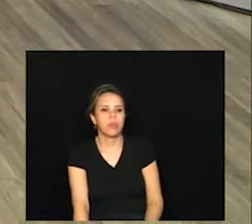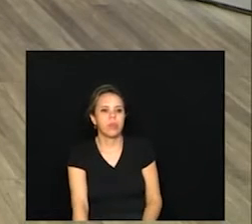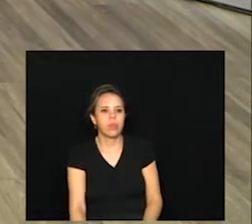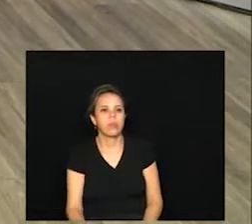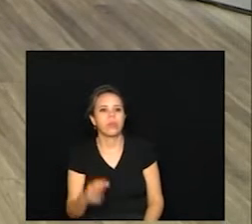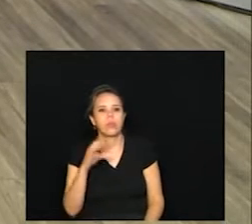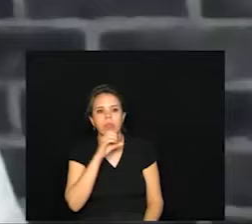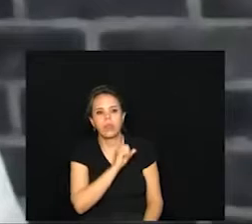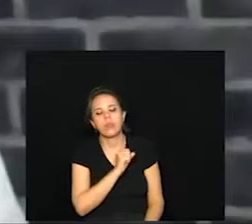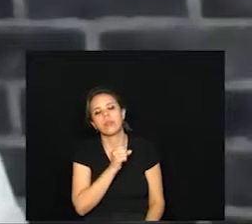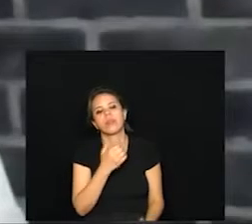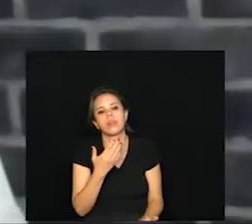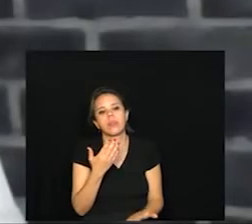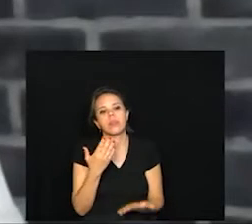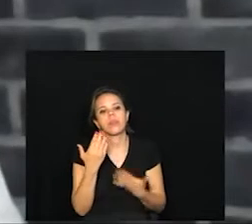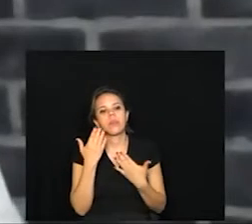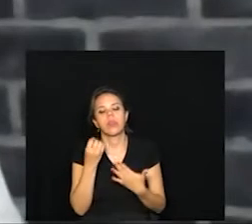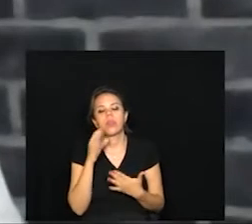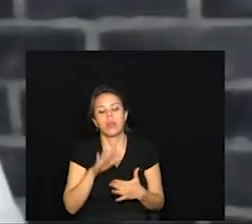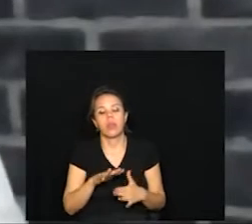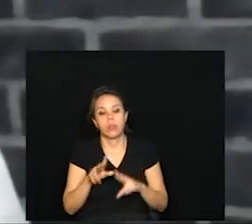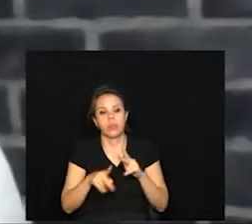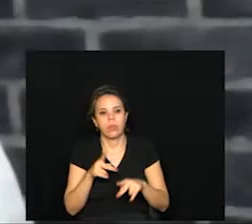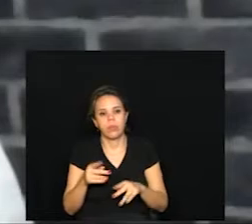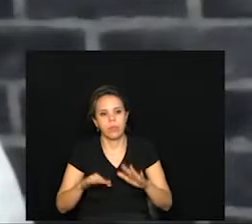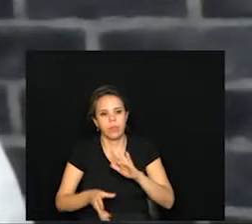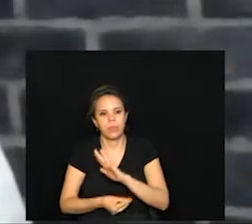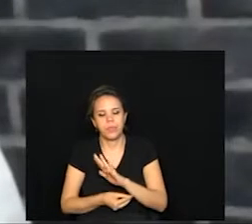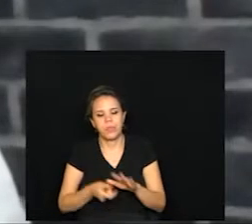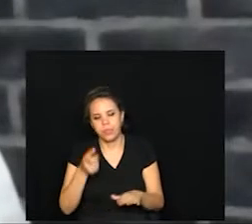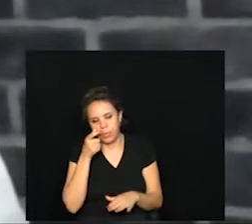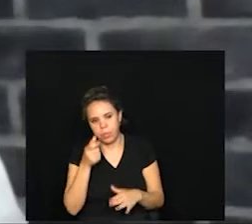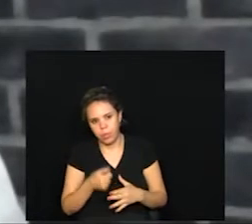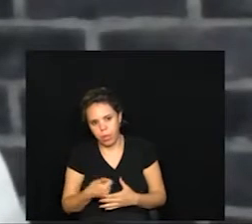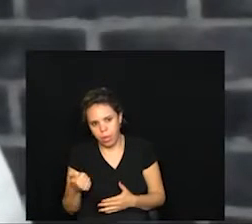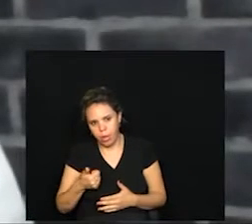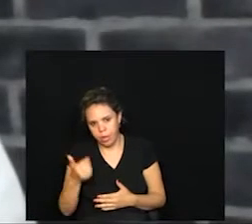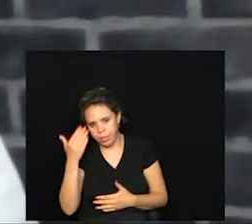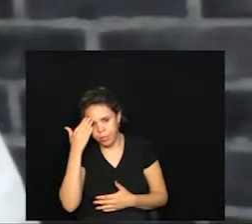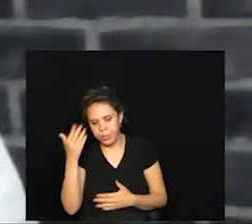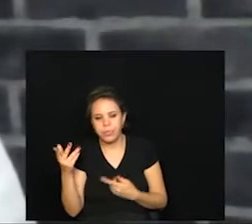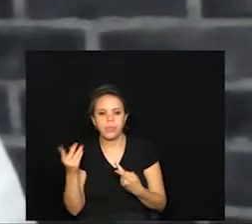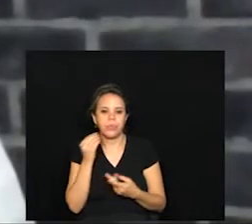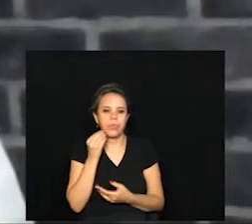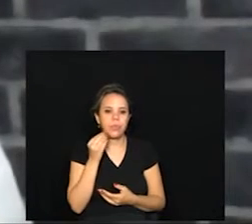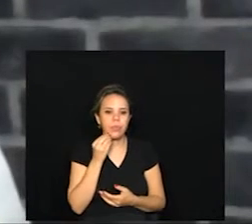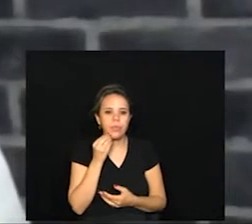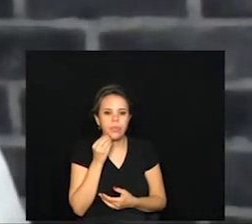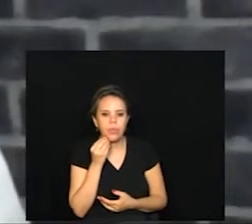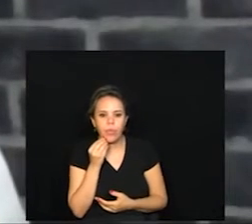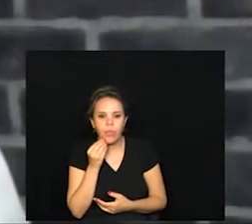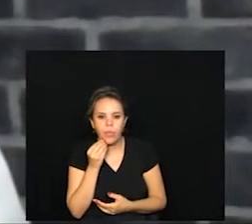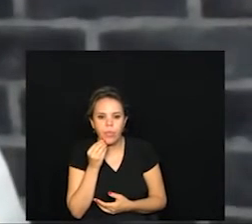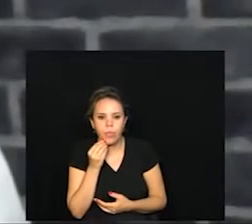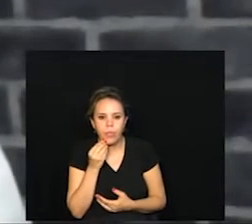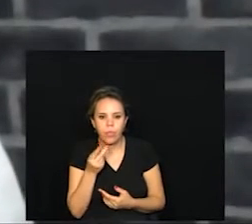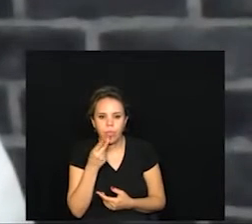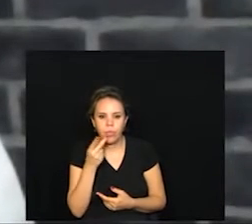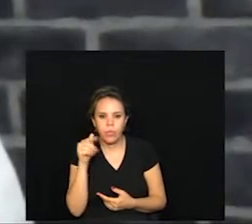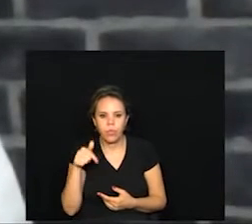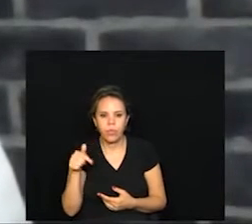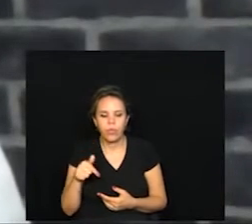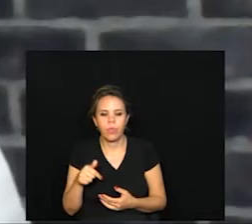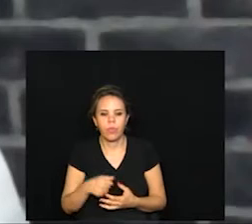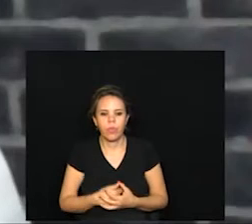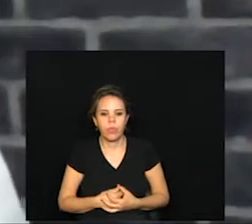Boa tarde, Gabriel. Boa tarde a todos que acompanham o Câmara Total. Primeiramente, eu agradeço pela oportunidade de poder falar aqui